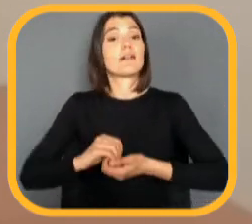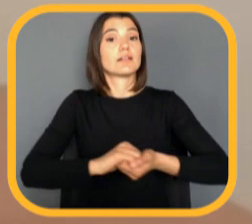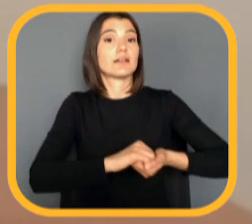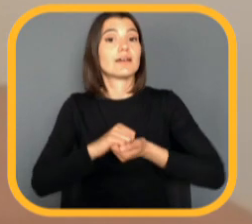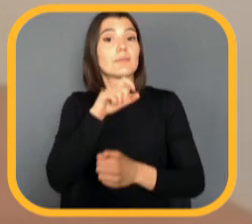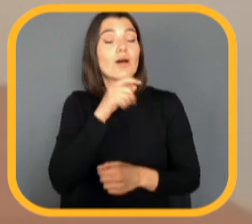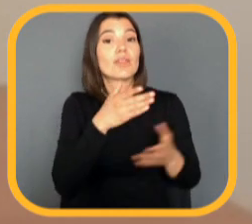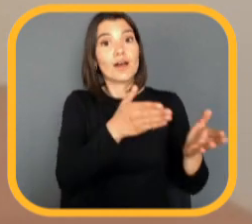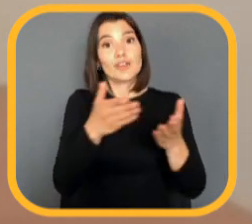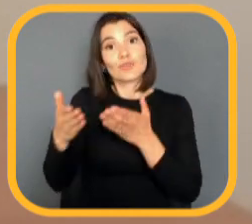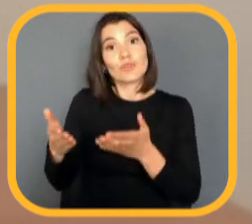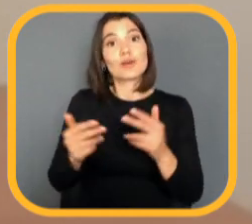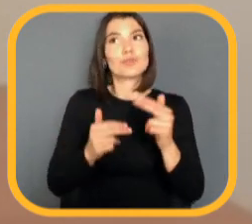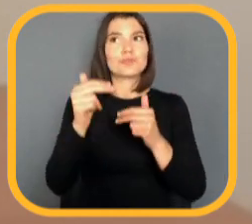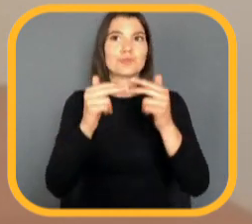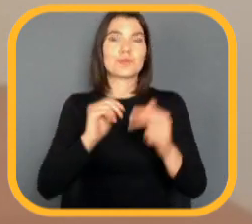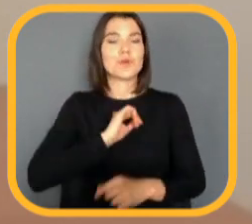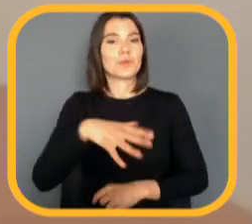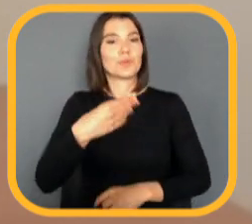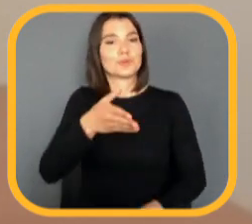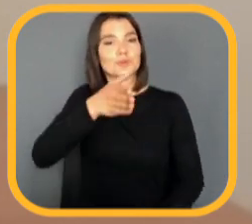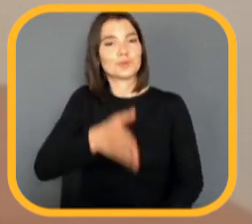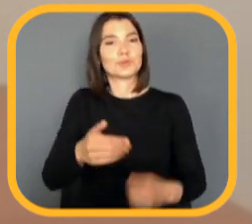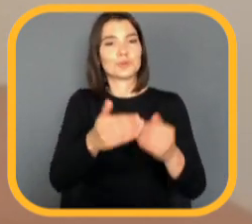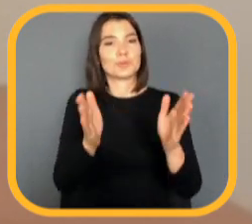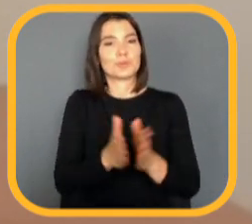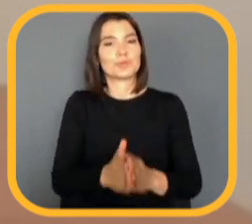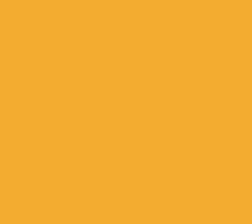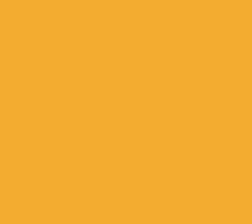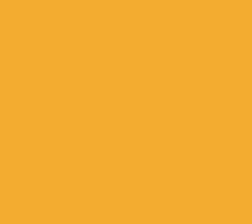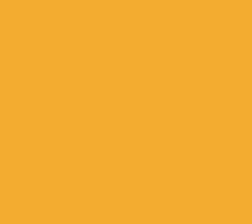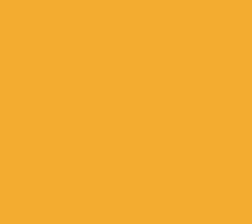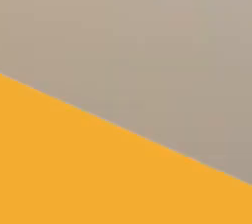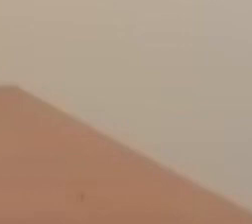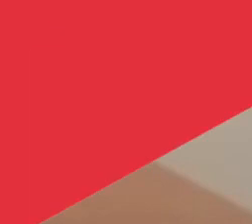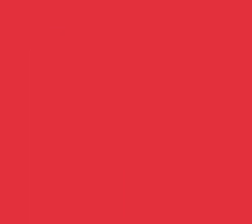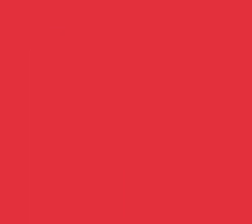mostra como a solidariedade pode ajudar a construir um mundo mais justo para todos.